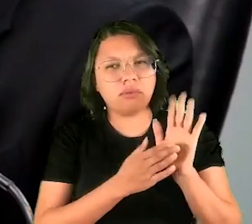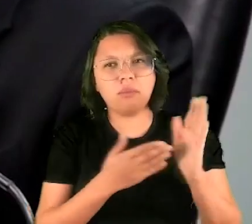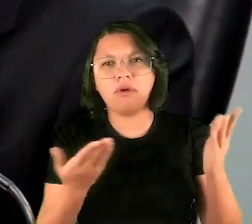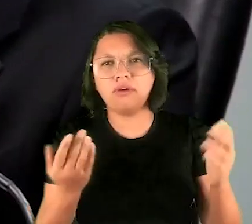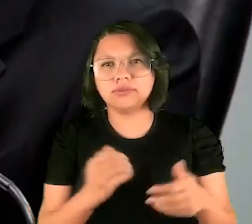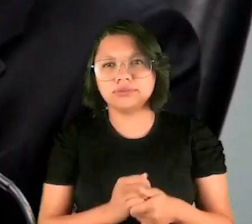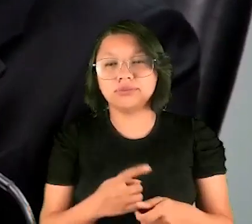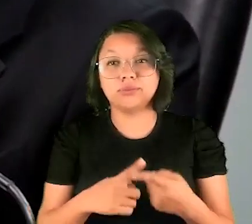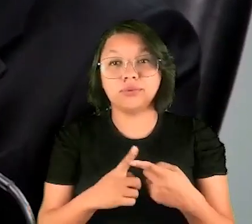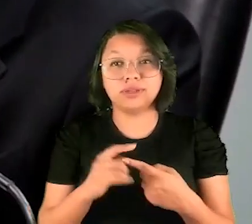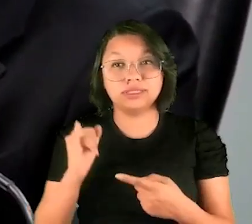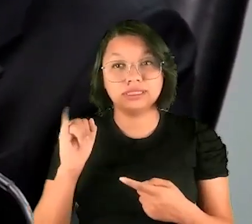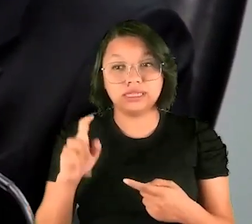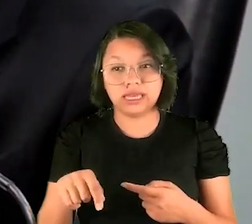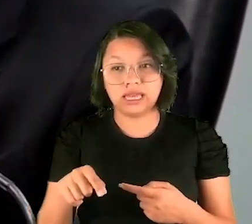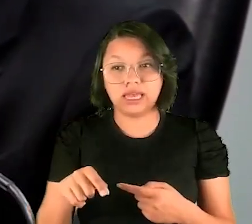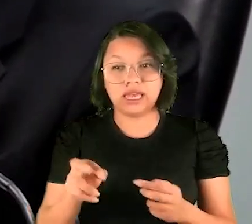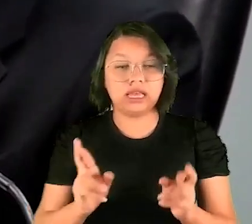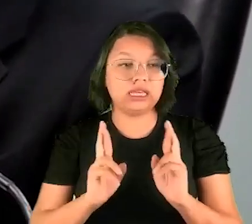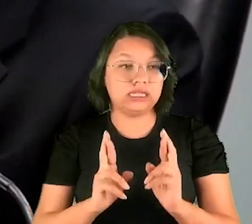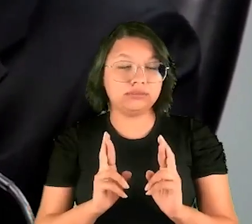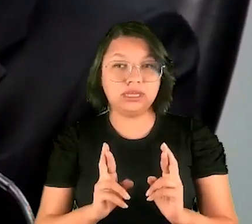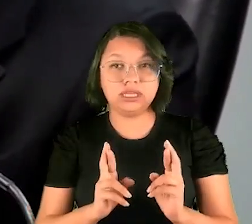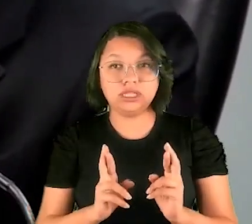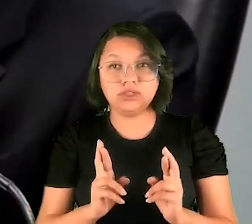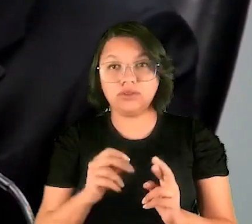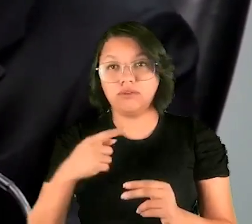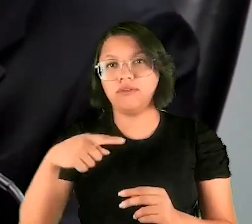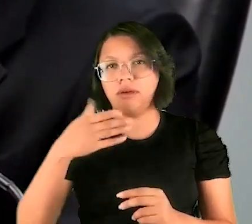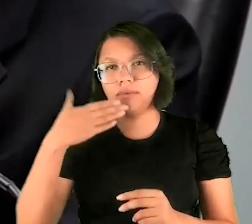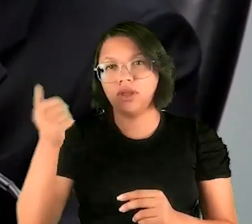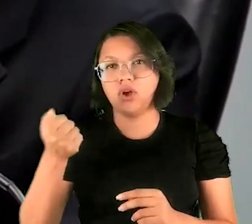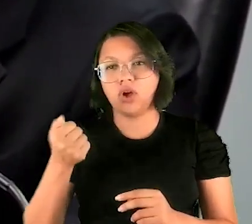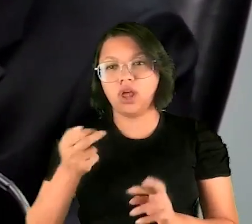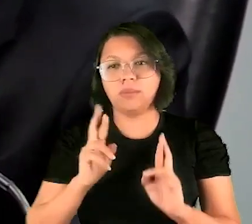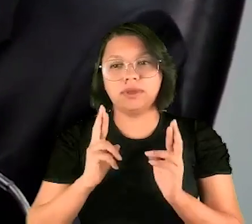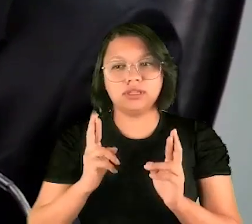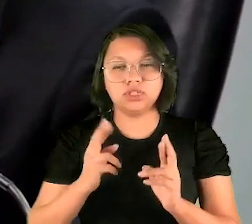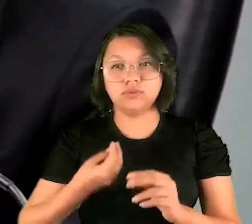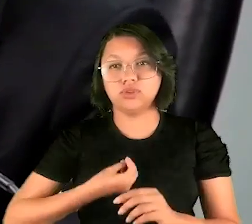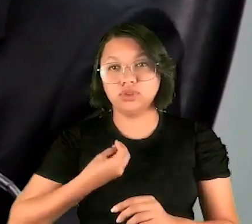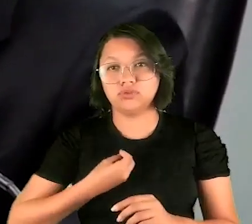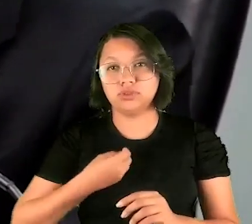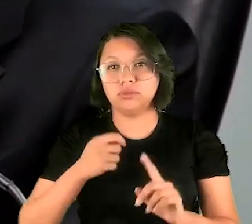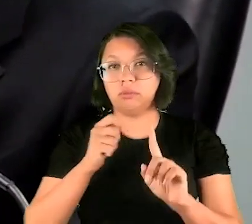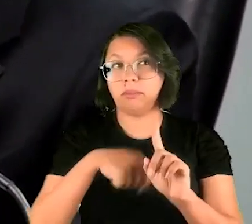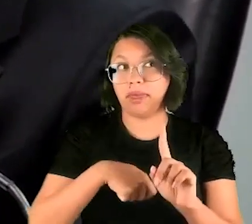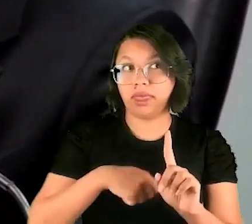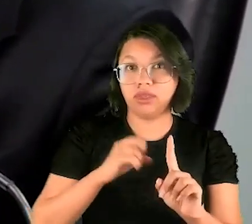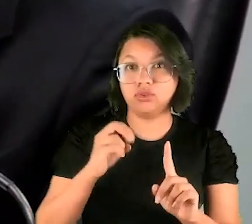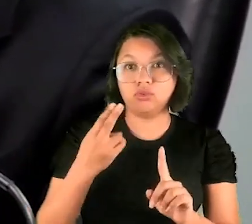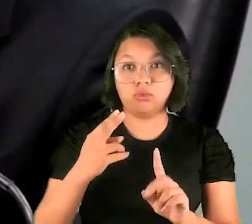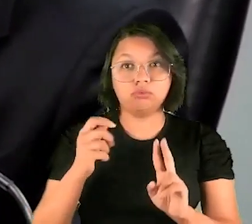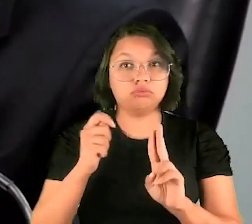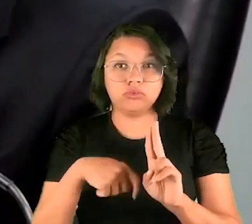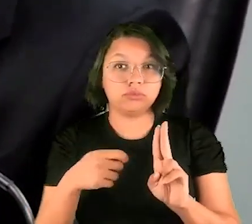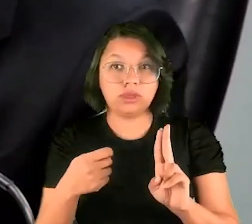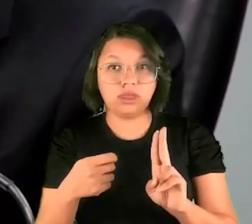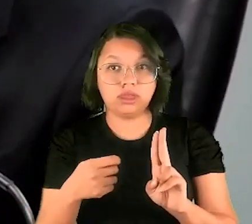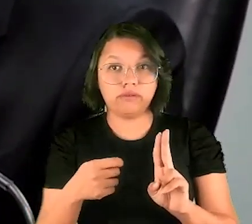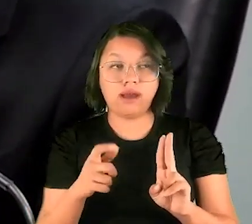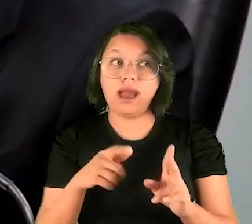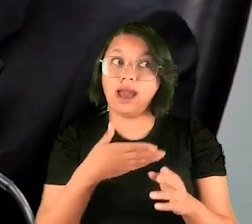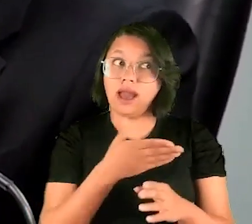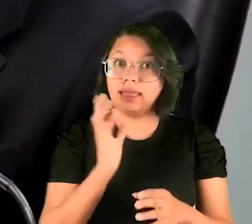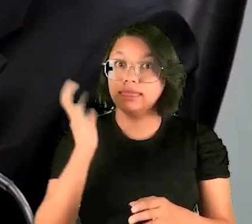né? Porque se é um ganho de expectativa de vida, vai melhorar a expectativa de vida em 1 mês e meio ou 2. É uma decisão do